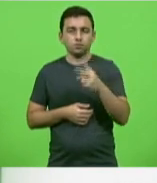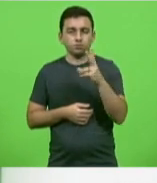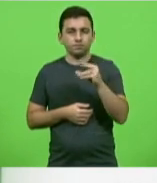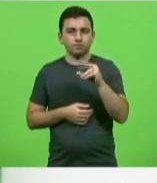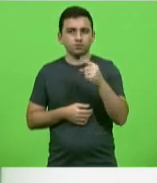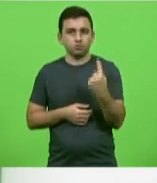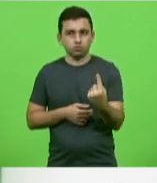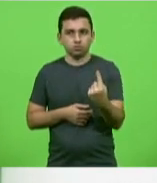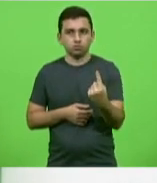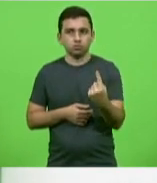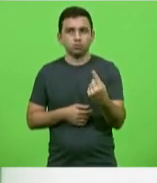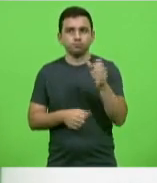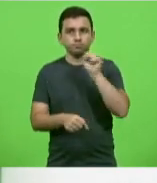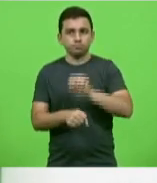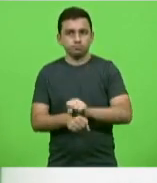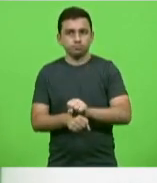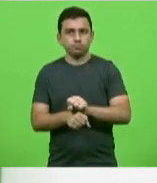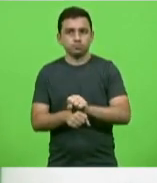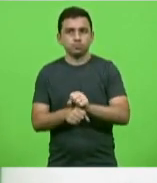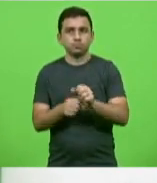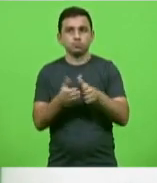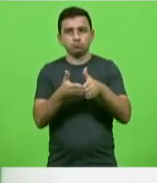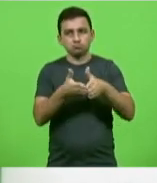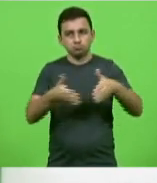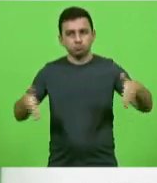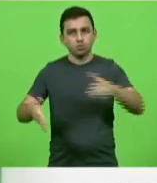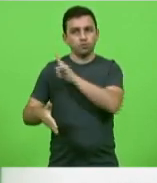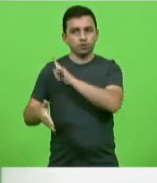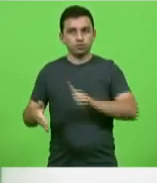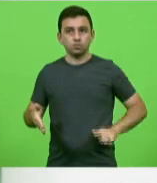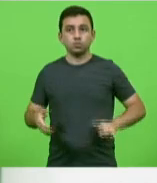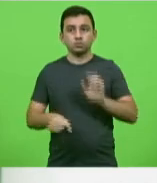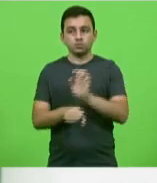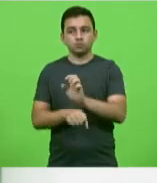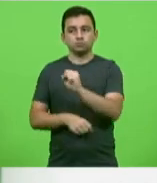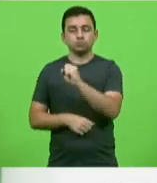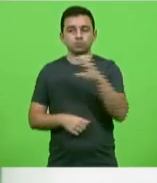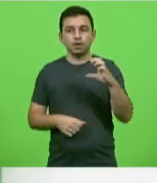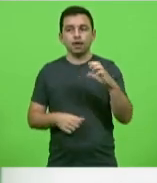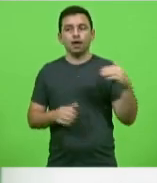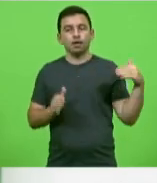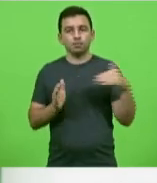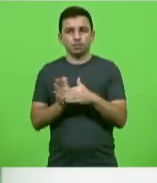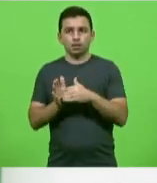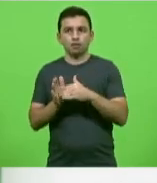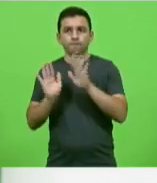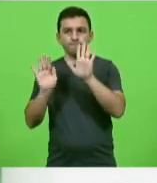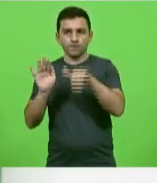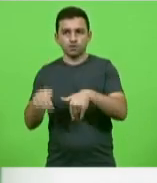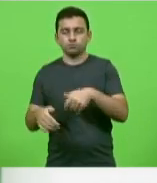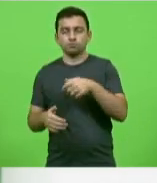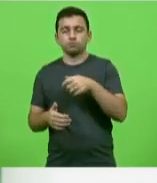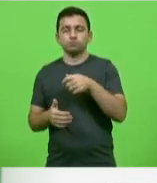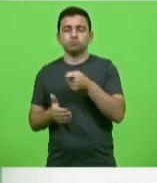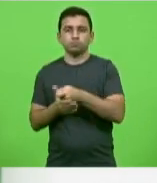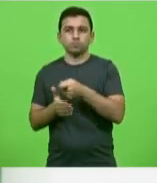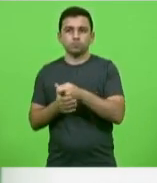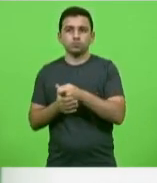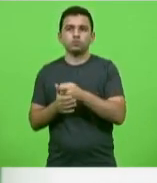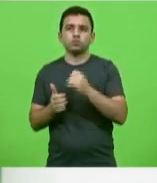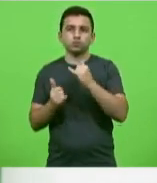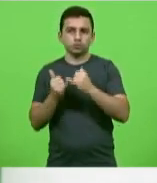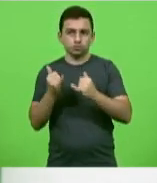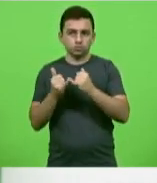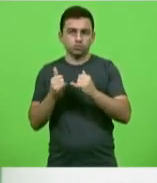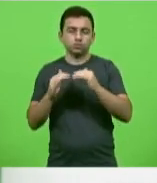2021, fica suspenso do exercício das funções de governador do Estado de Santa Catarina até sentença final, com redução de um terço